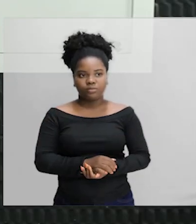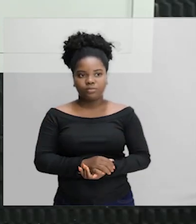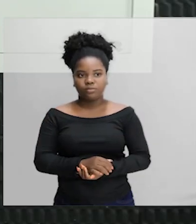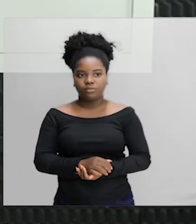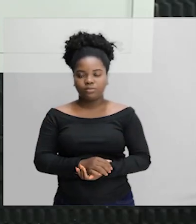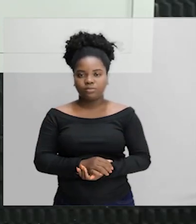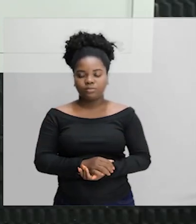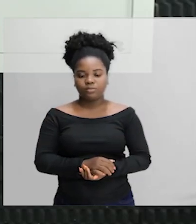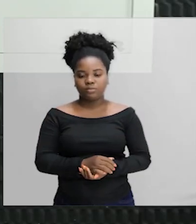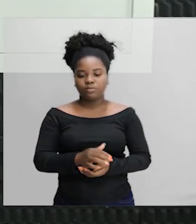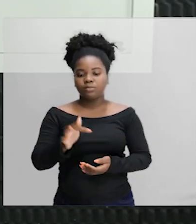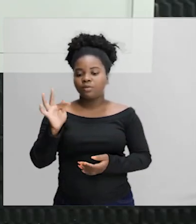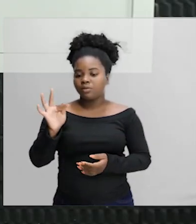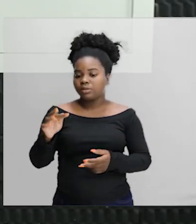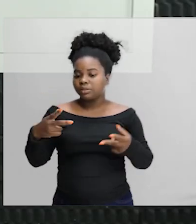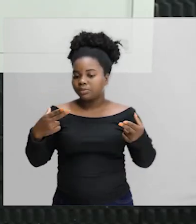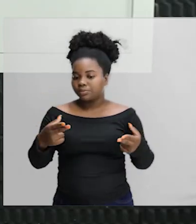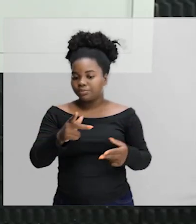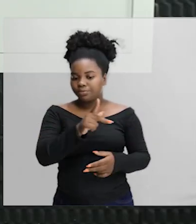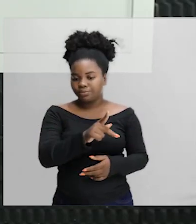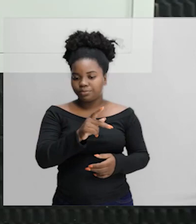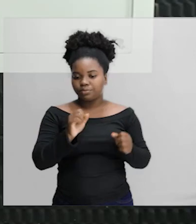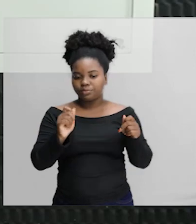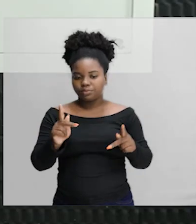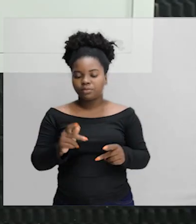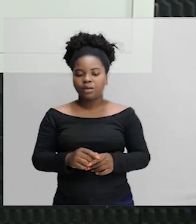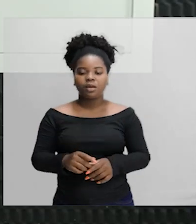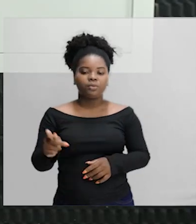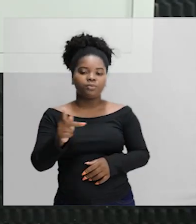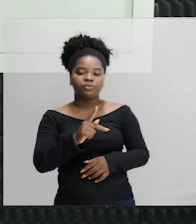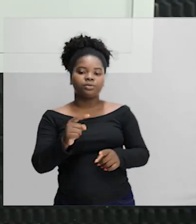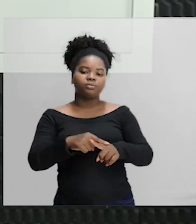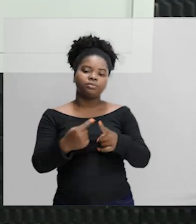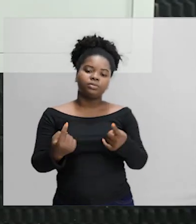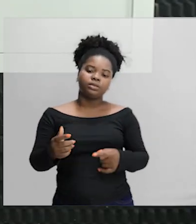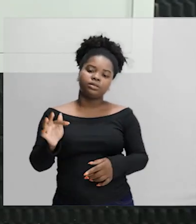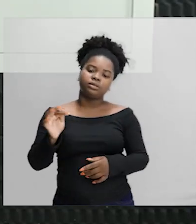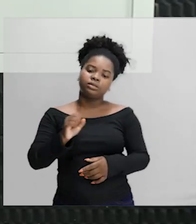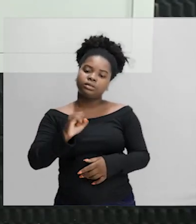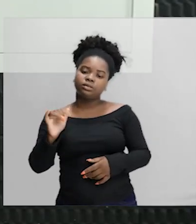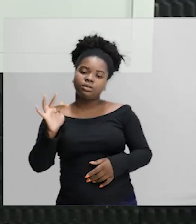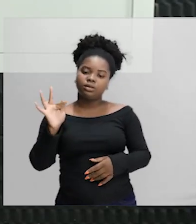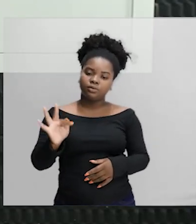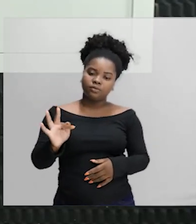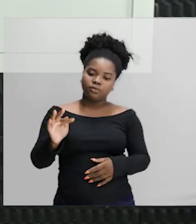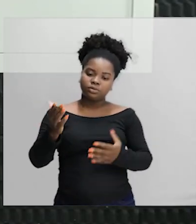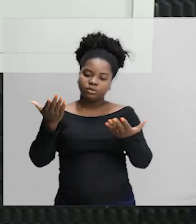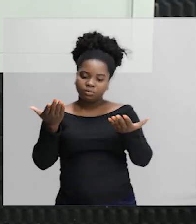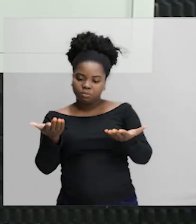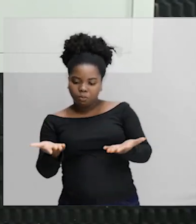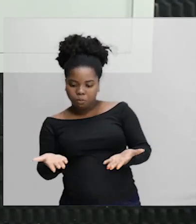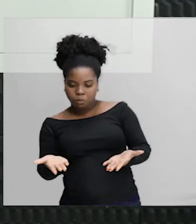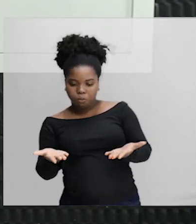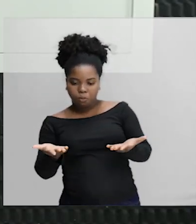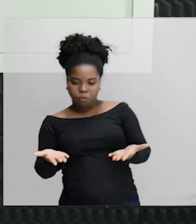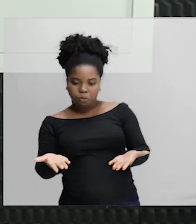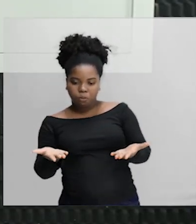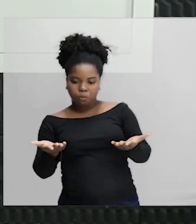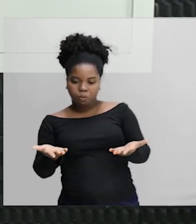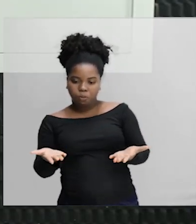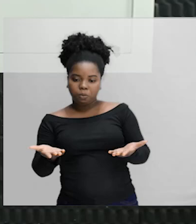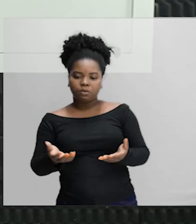iguais. Força magnética vai ter que ser igual ao peso. Ah, professor, mas se a força magnética desce para baixo, essa barra estaria em